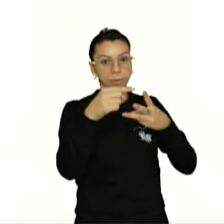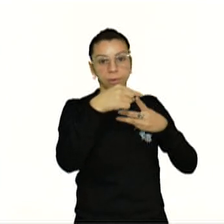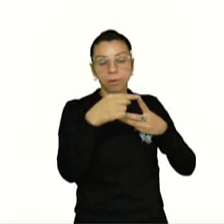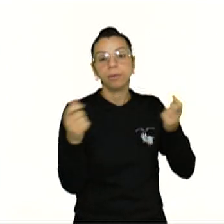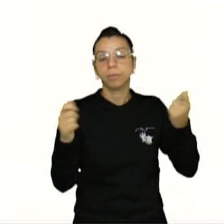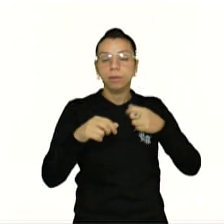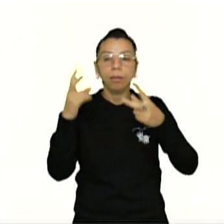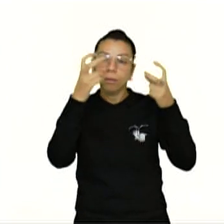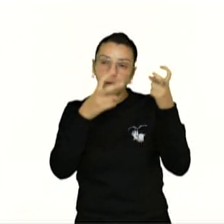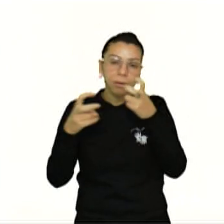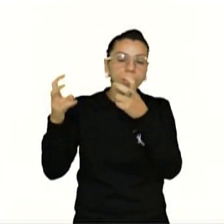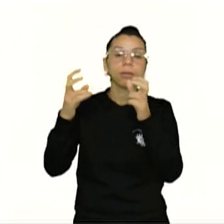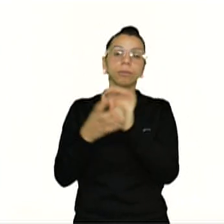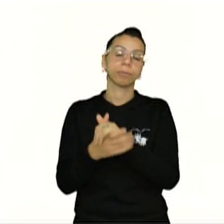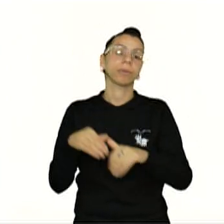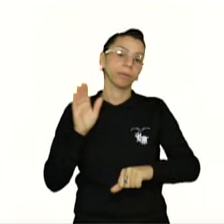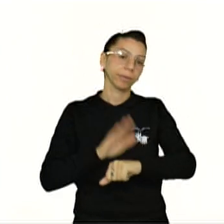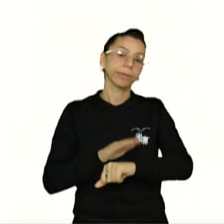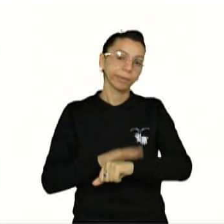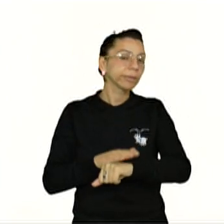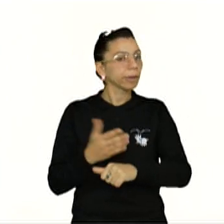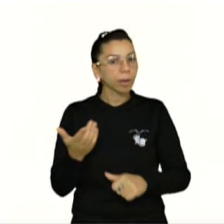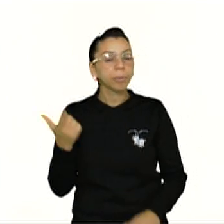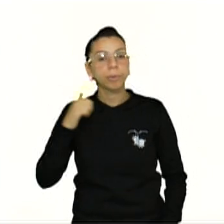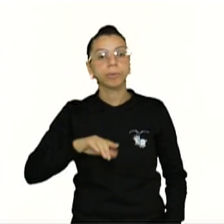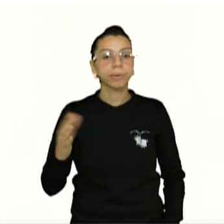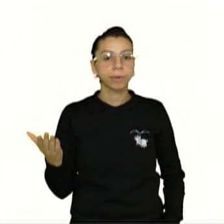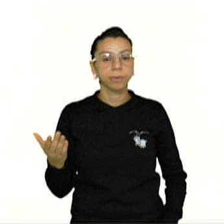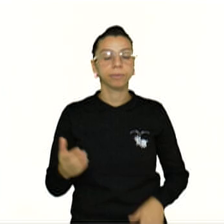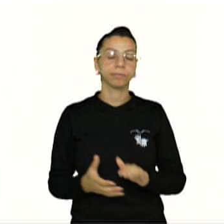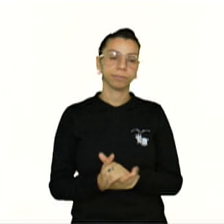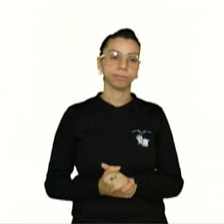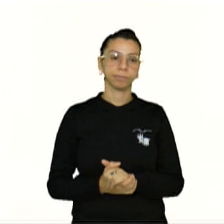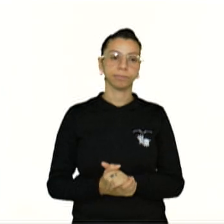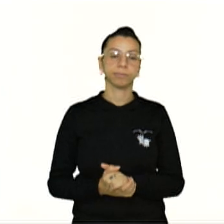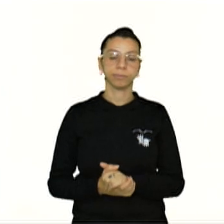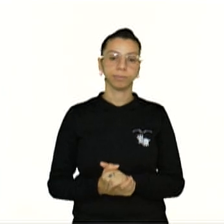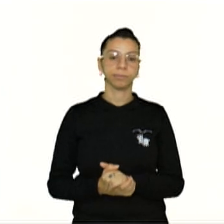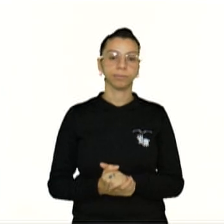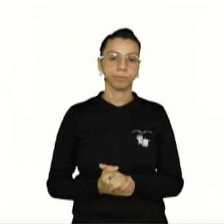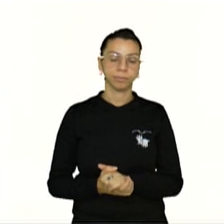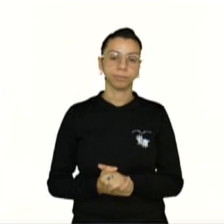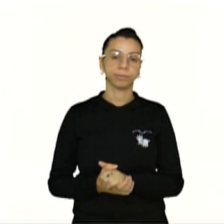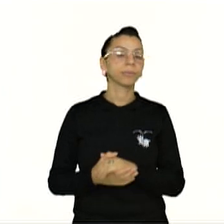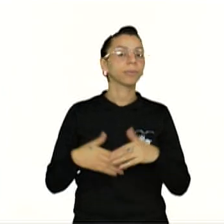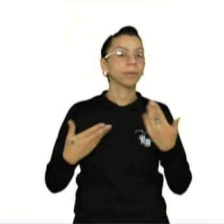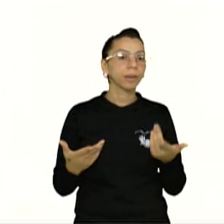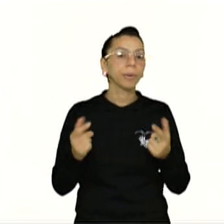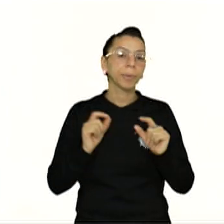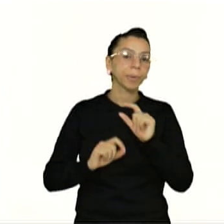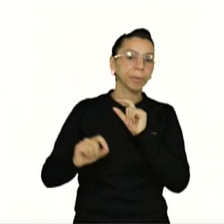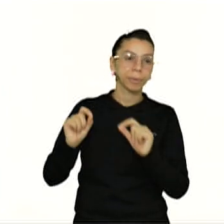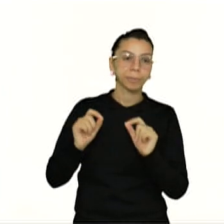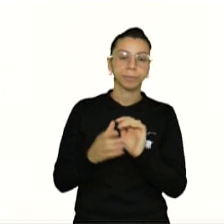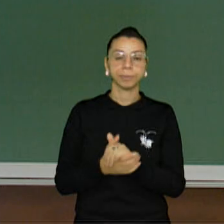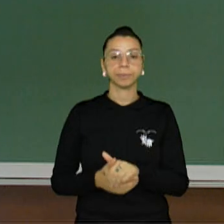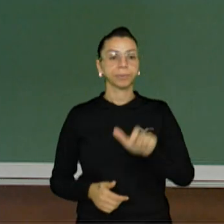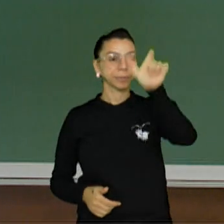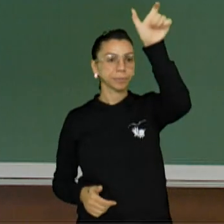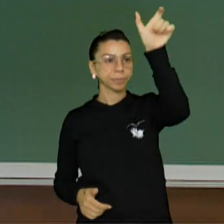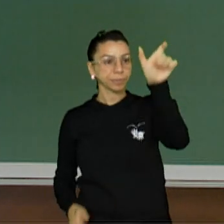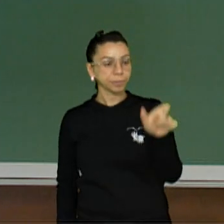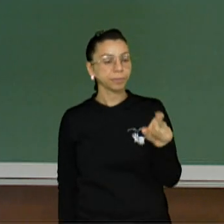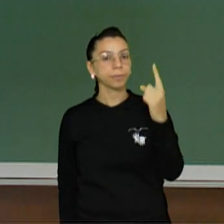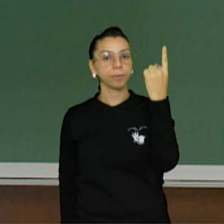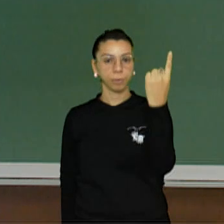antes de resolver. Ele vai ganhar tempo com isso, tá? Entre as linhas paralelas. Então, ele fala que a linha 1,